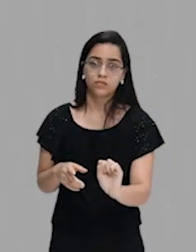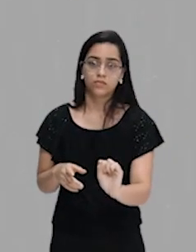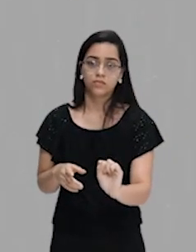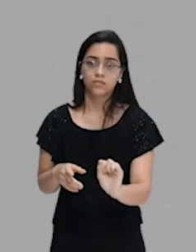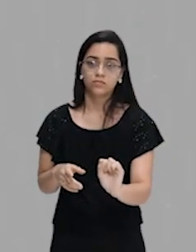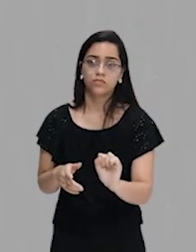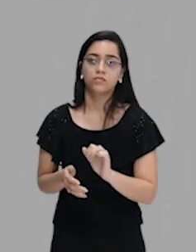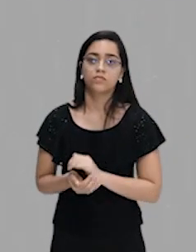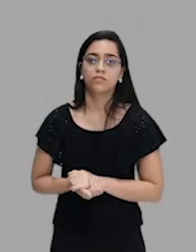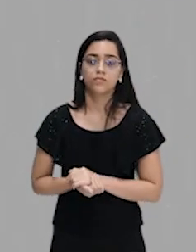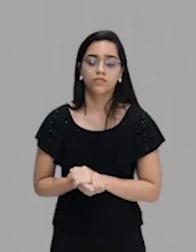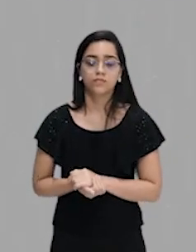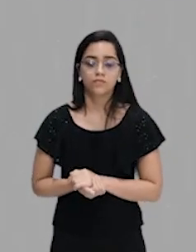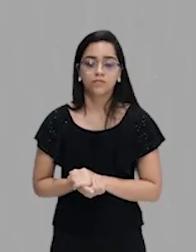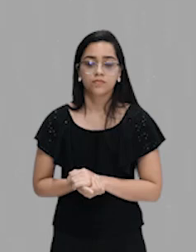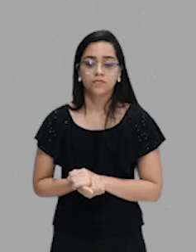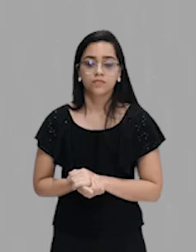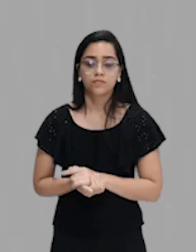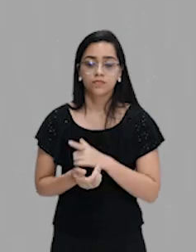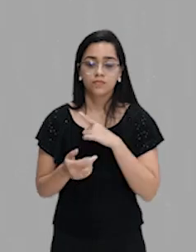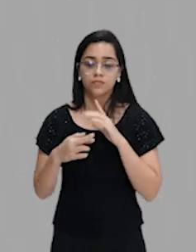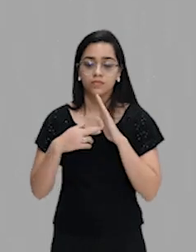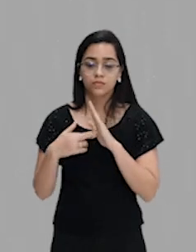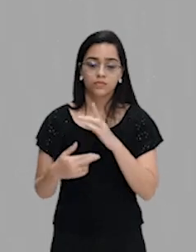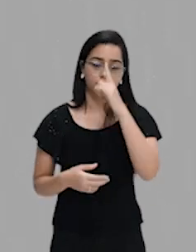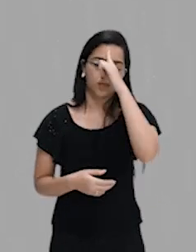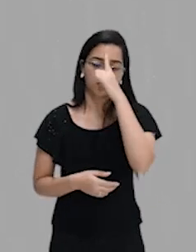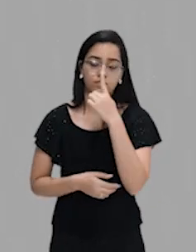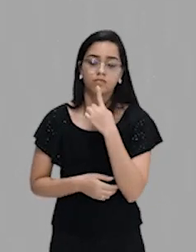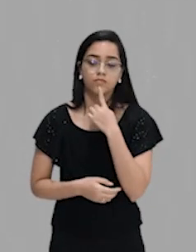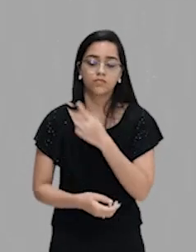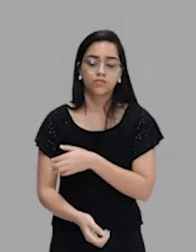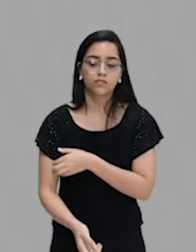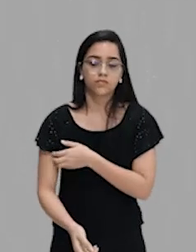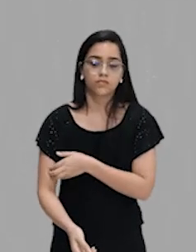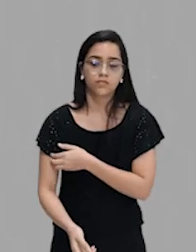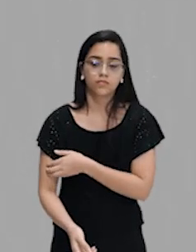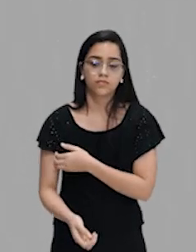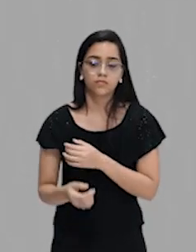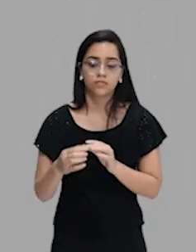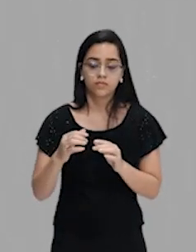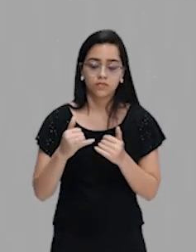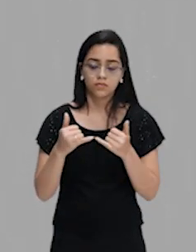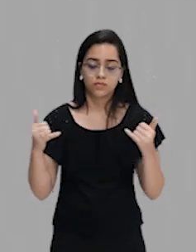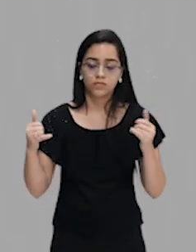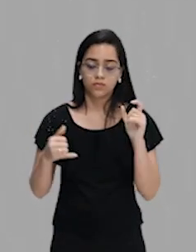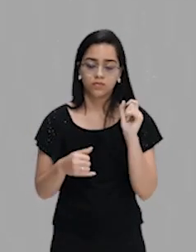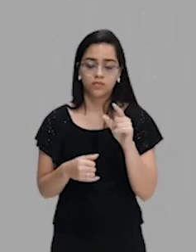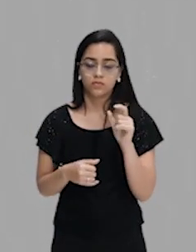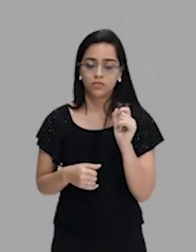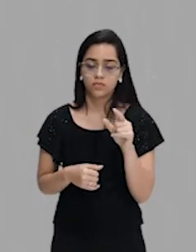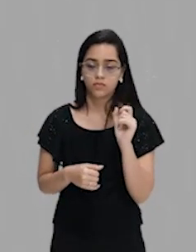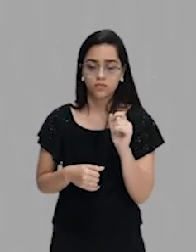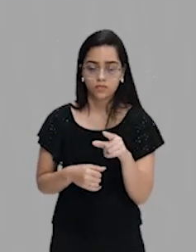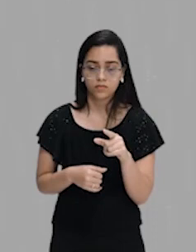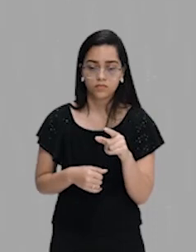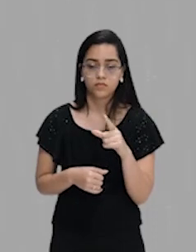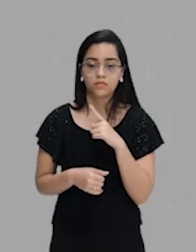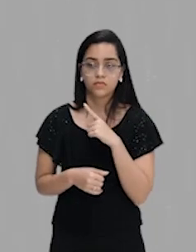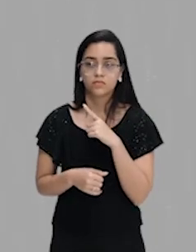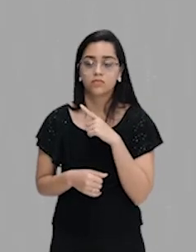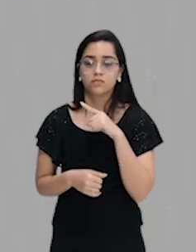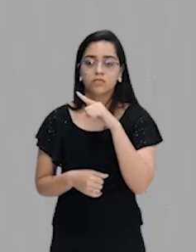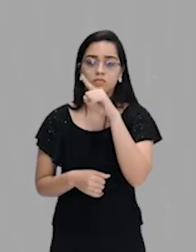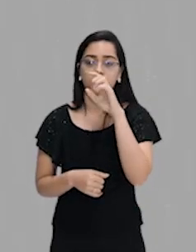geográfico sul. Certo? Está representado na figura lá pela linha azul, certo? Então, lá no